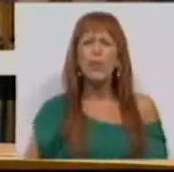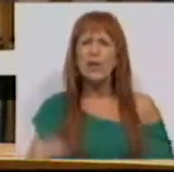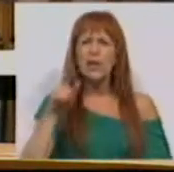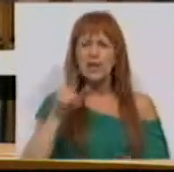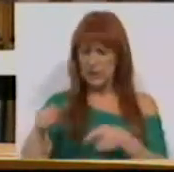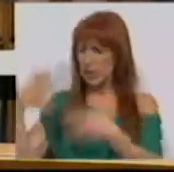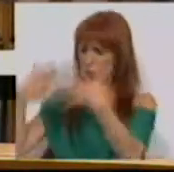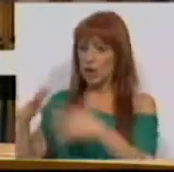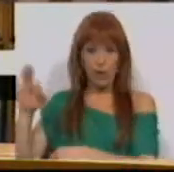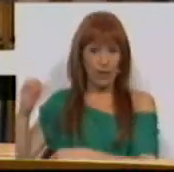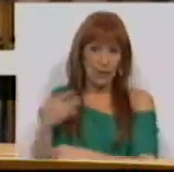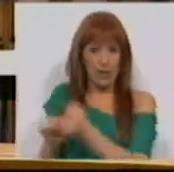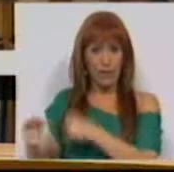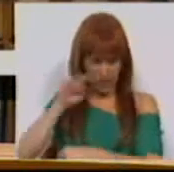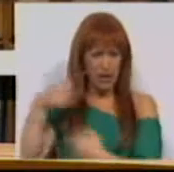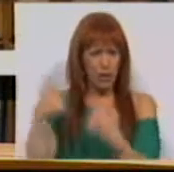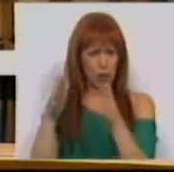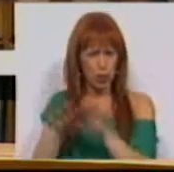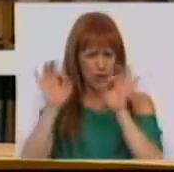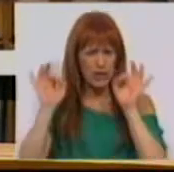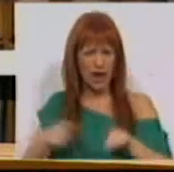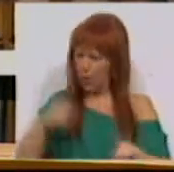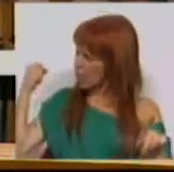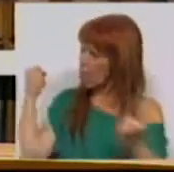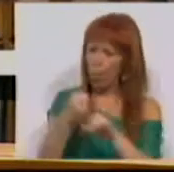os TSD também defendem tudo isto, porque